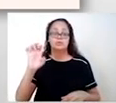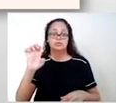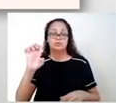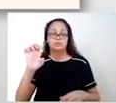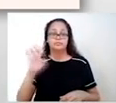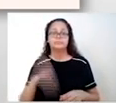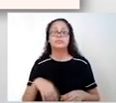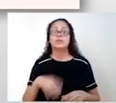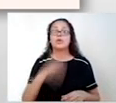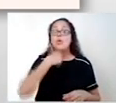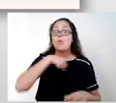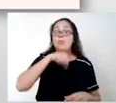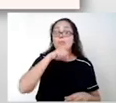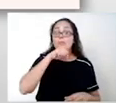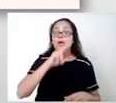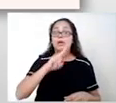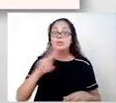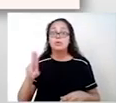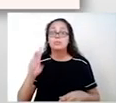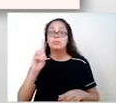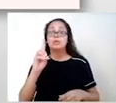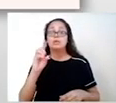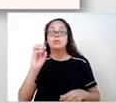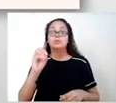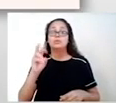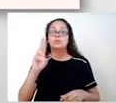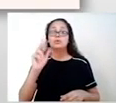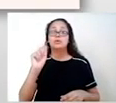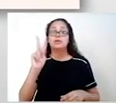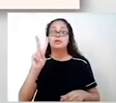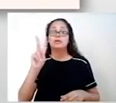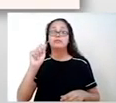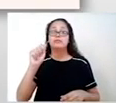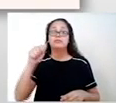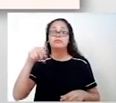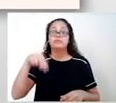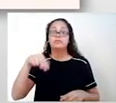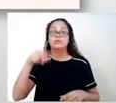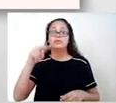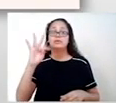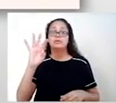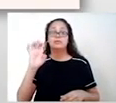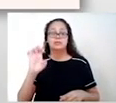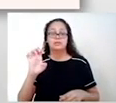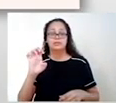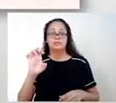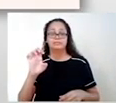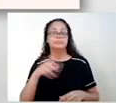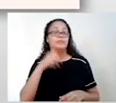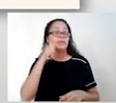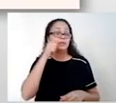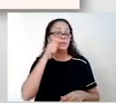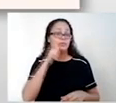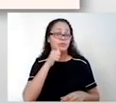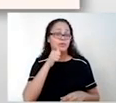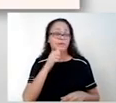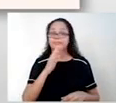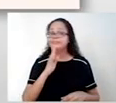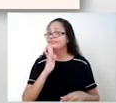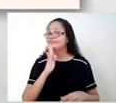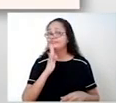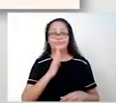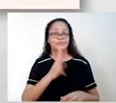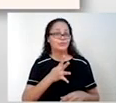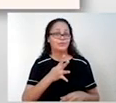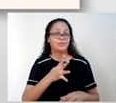chamava Doravante. Olha, Doravante e Aventuras, os pais dela. Bom, ela não conhece, pois